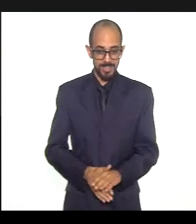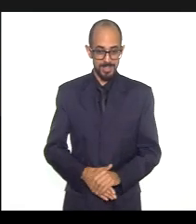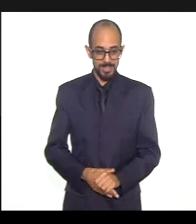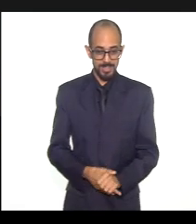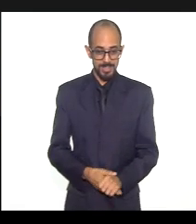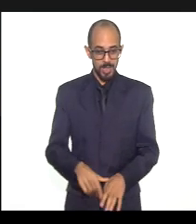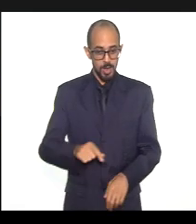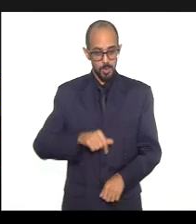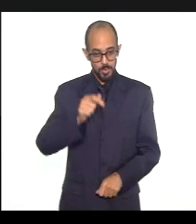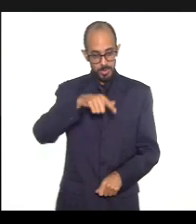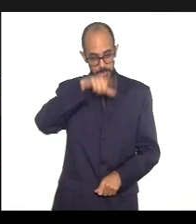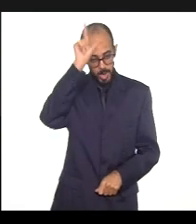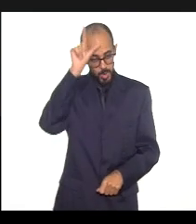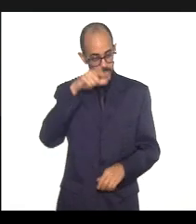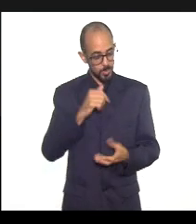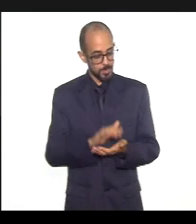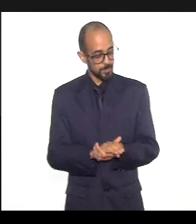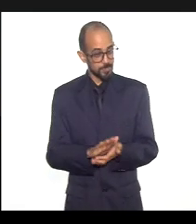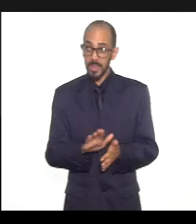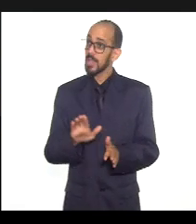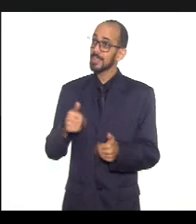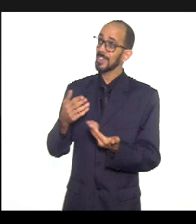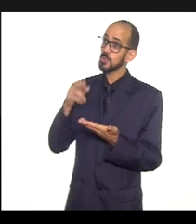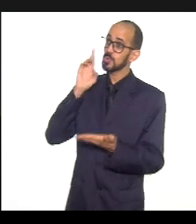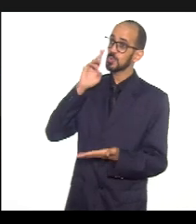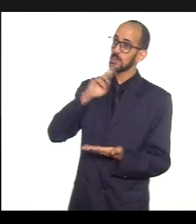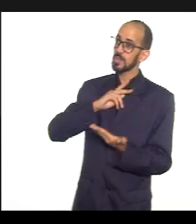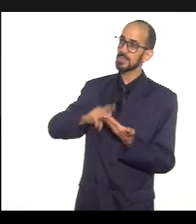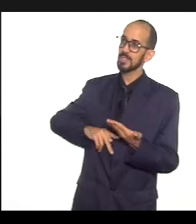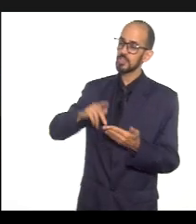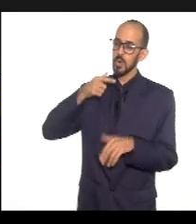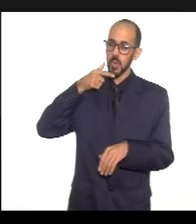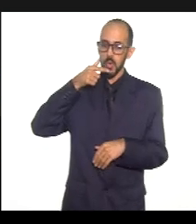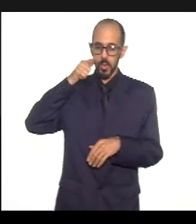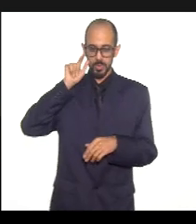Obrigado. Luiz Paulo. Presidente, ontem